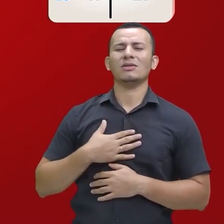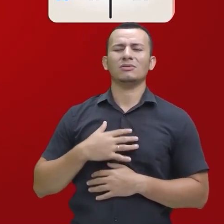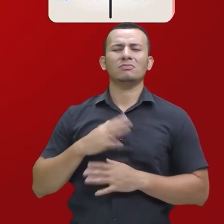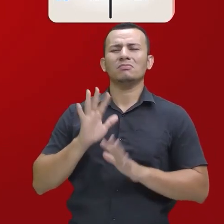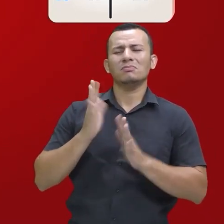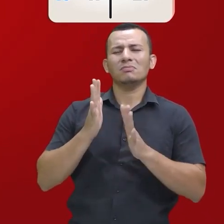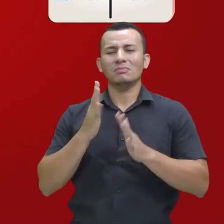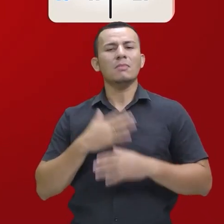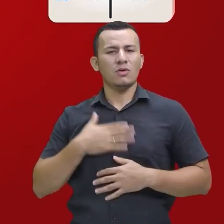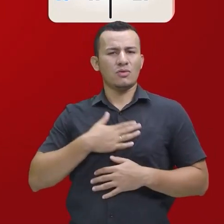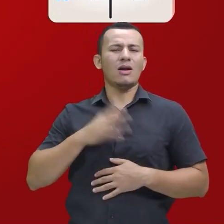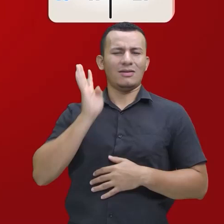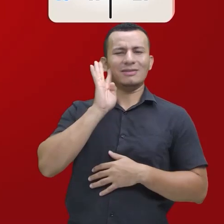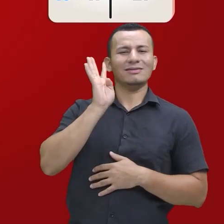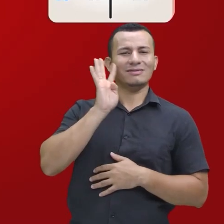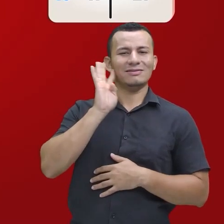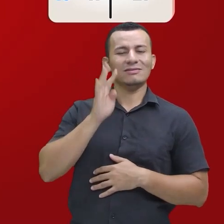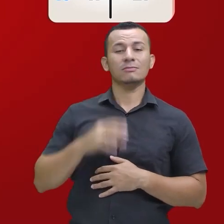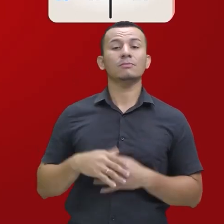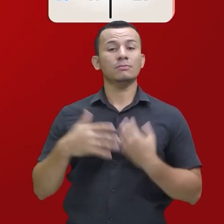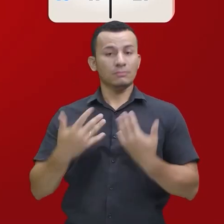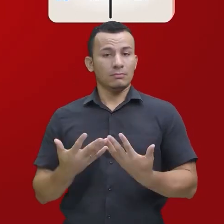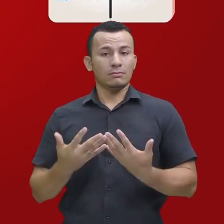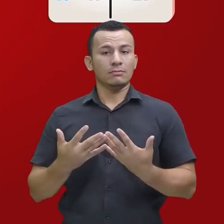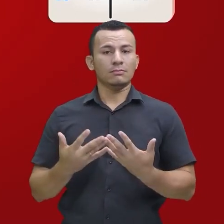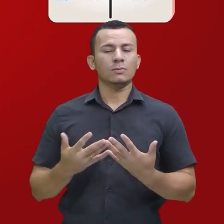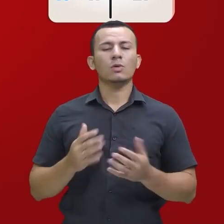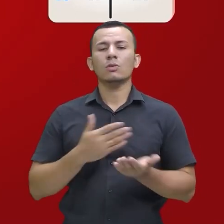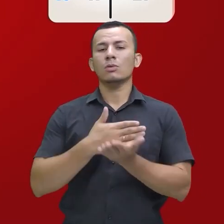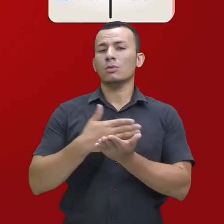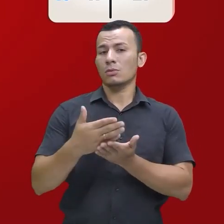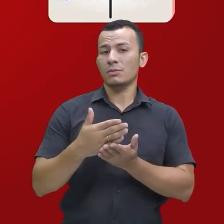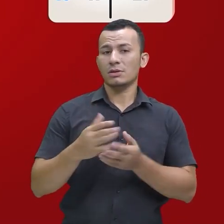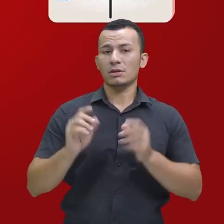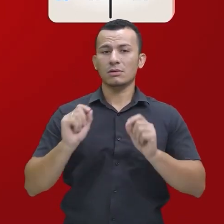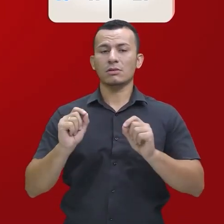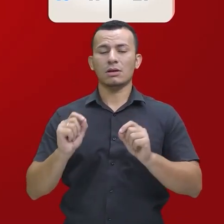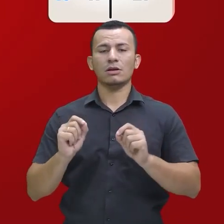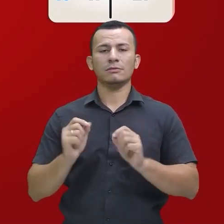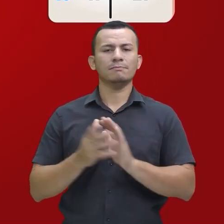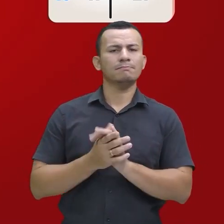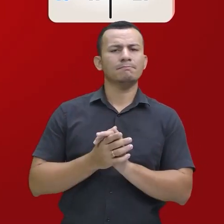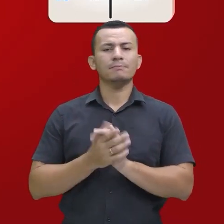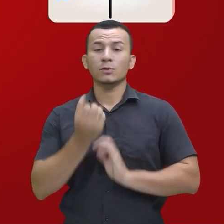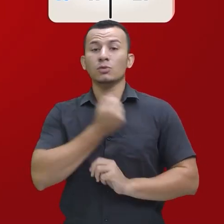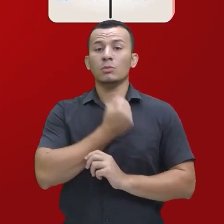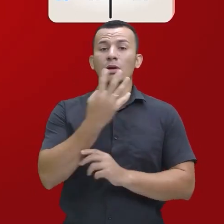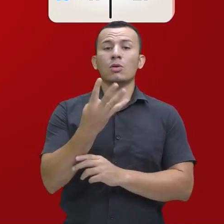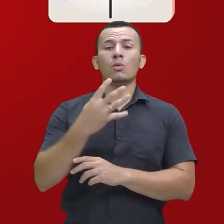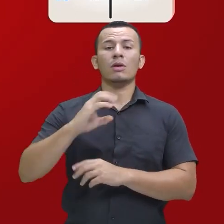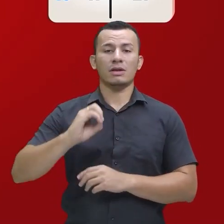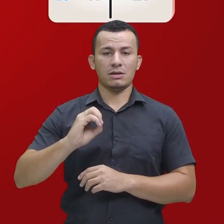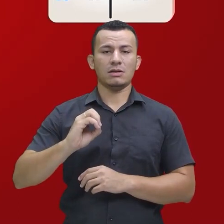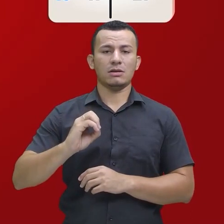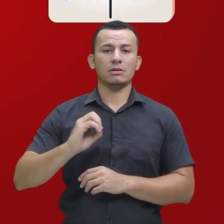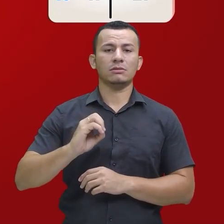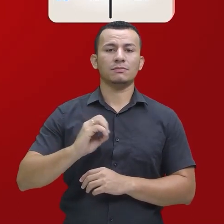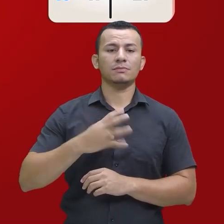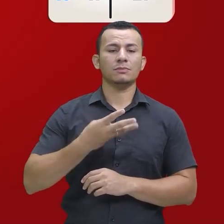já me diverti muito. Então vamos lá. Vamos começar aqui pelo 40.